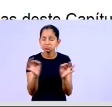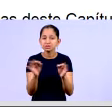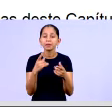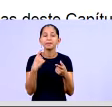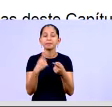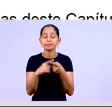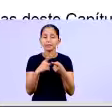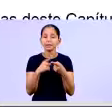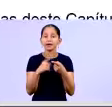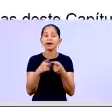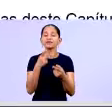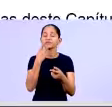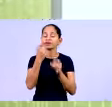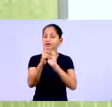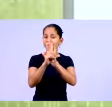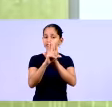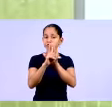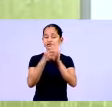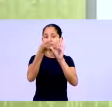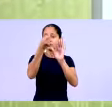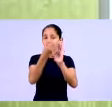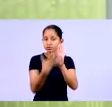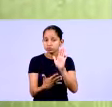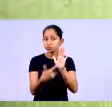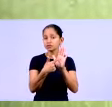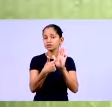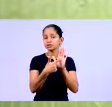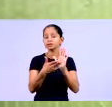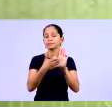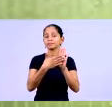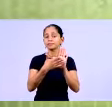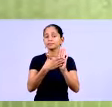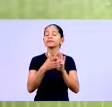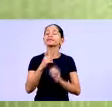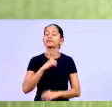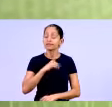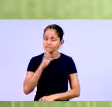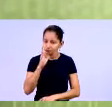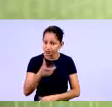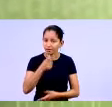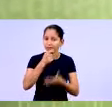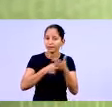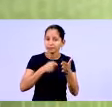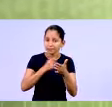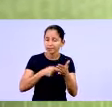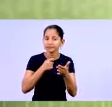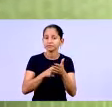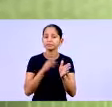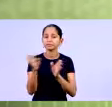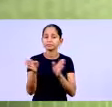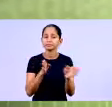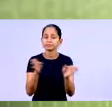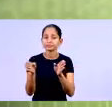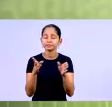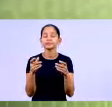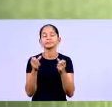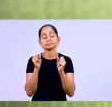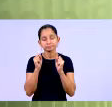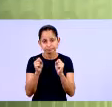na verdade é a própria legislação, o próprio Código Civil que trouxe essa obrigatoriedade, tá? Então não há que se